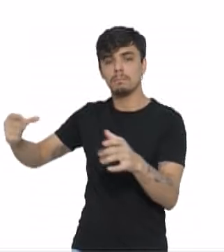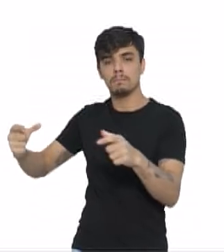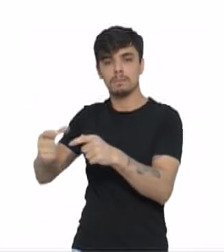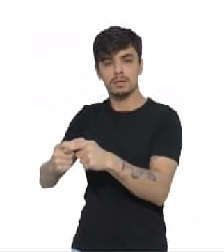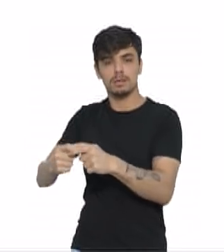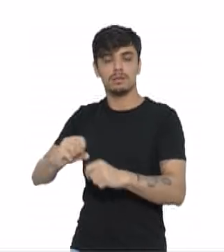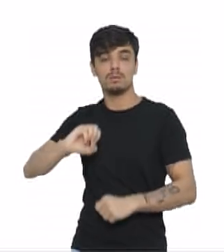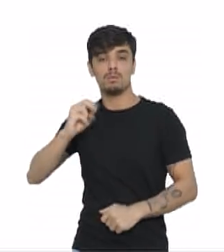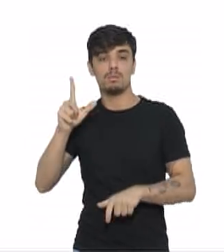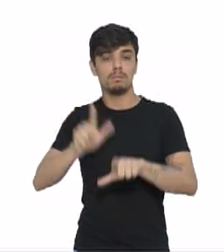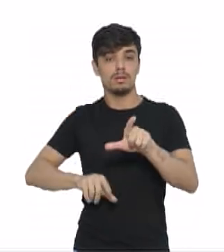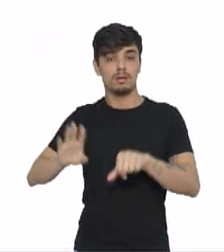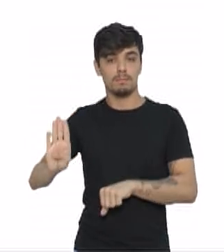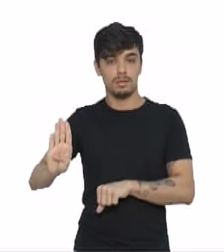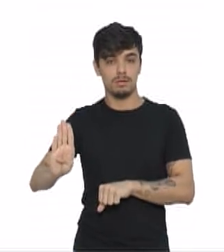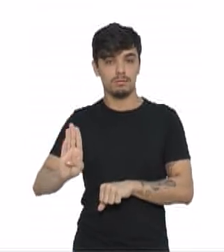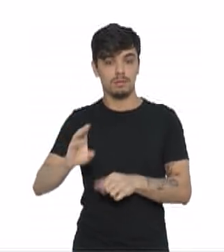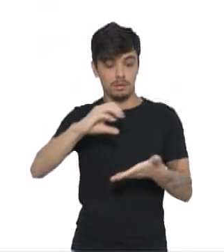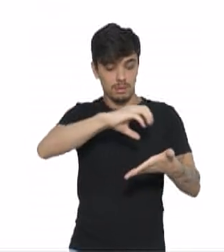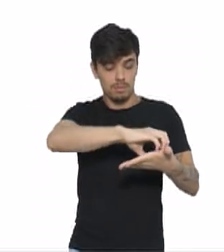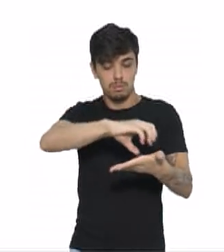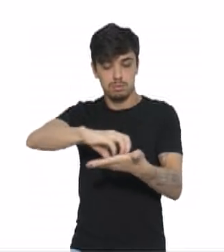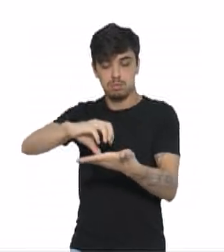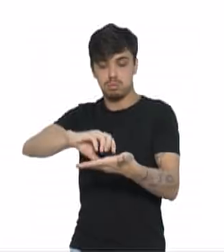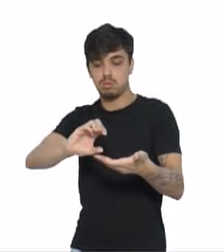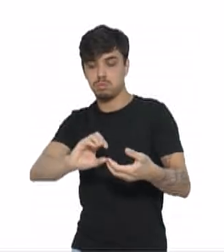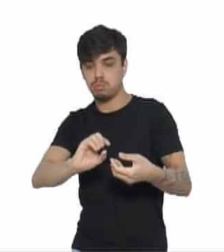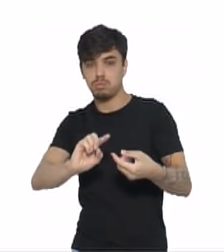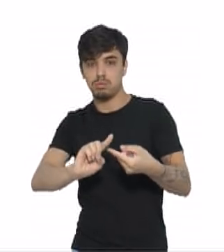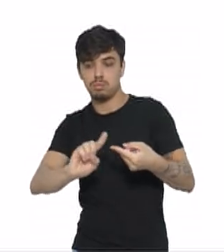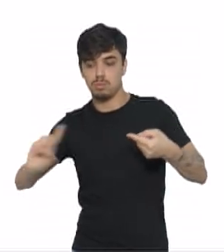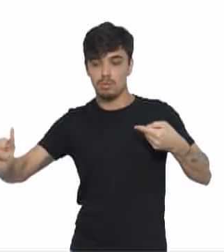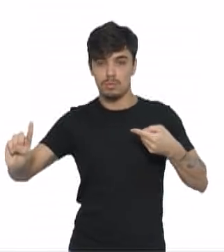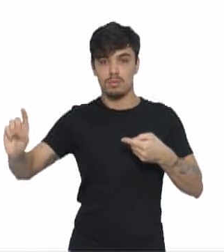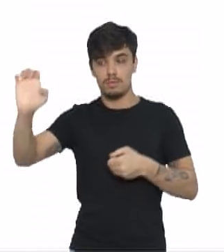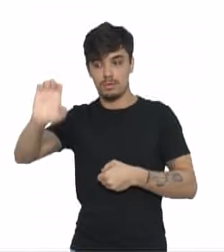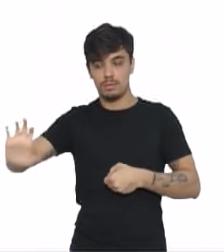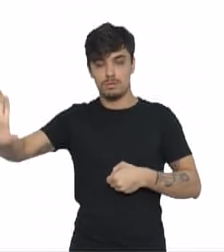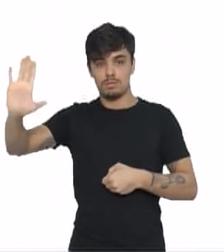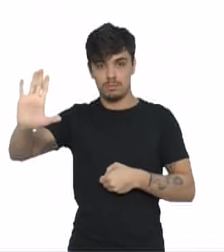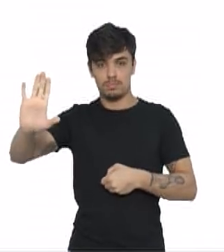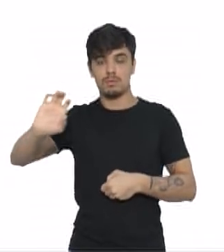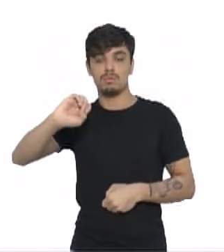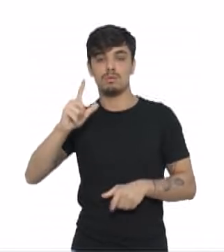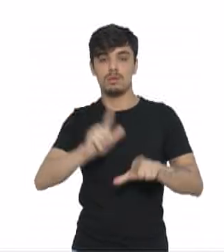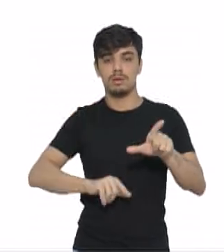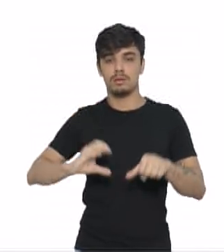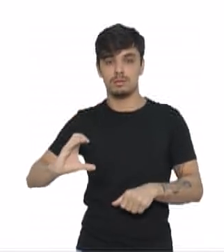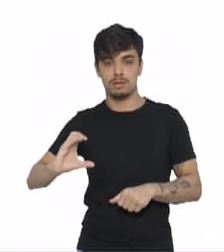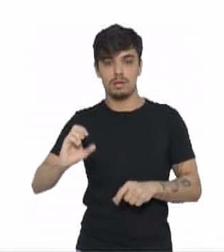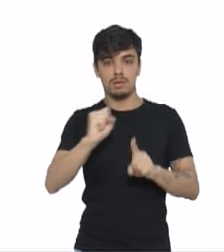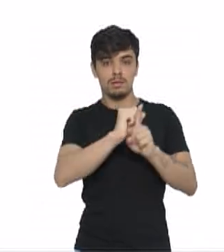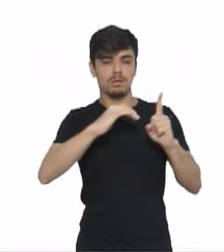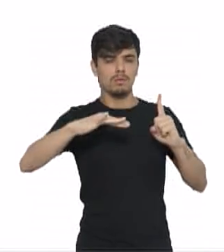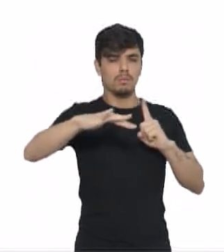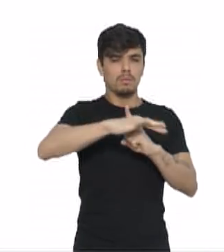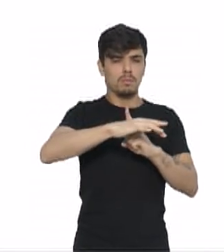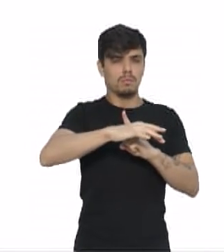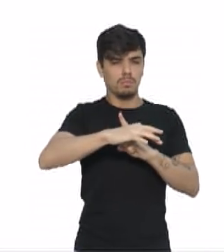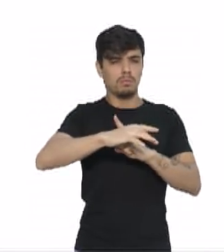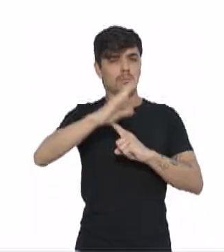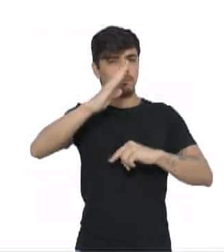portes. B. Nas tribos isoladas da civilização europeia. C. Em sociedades